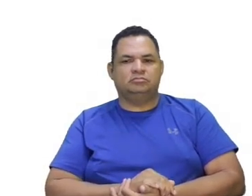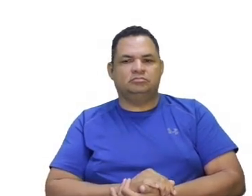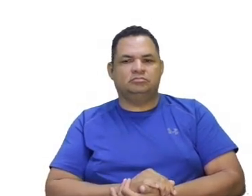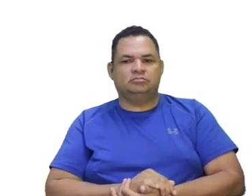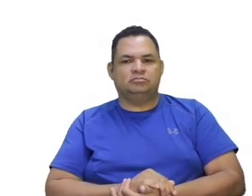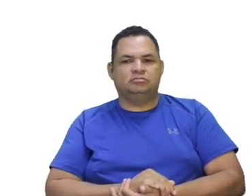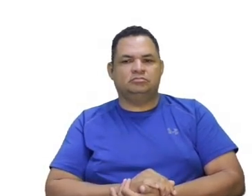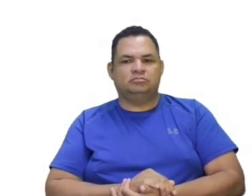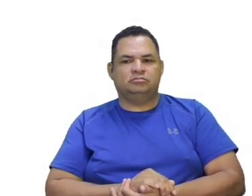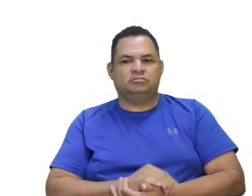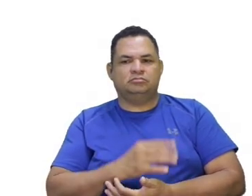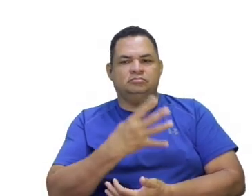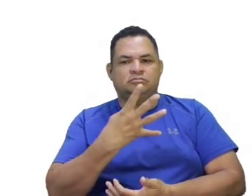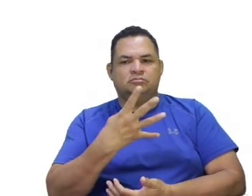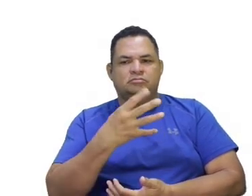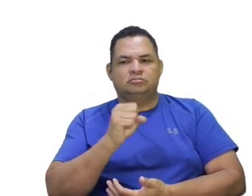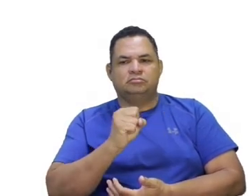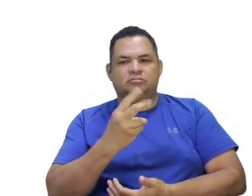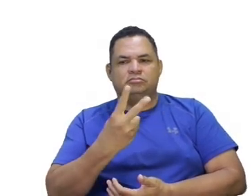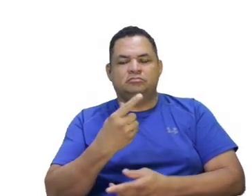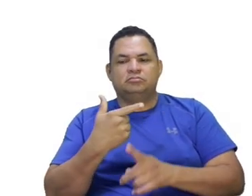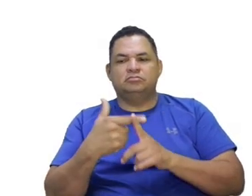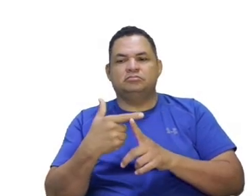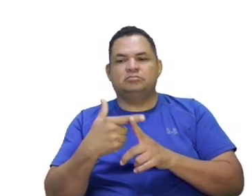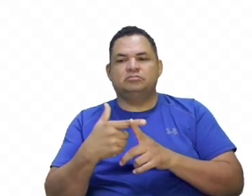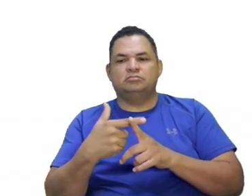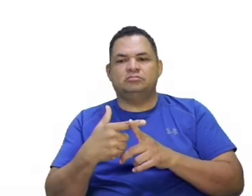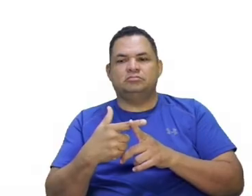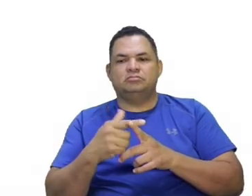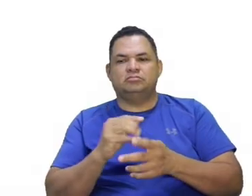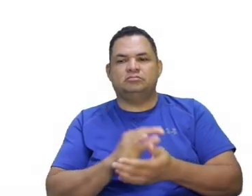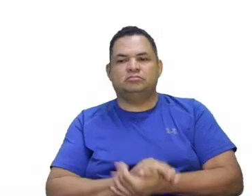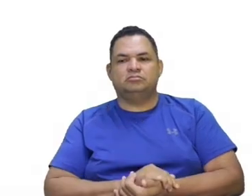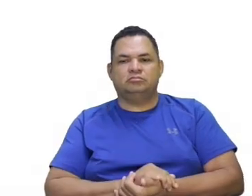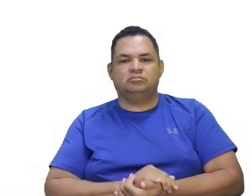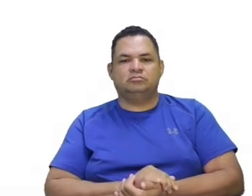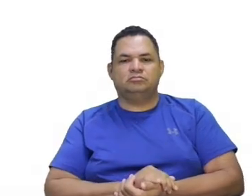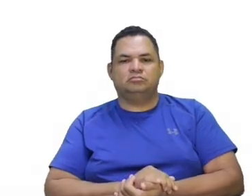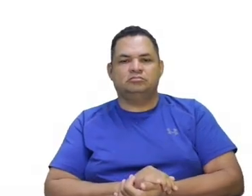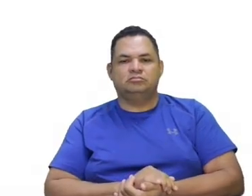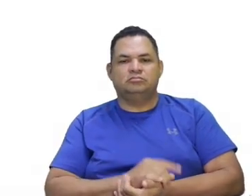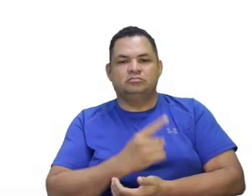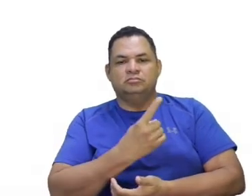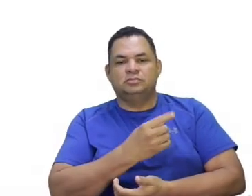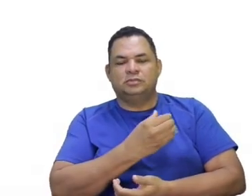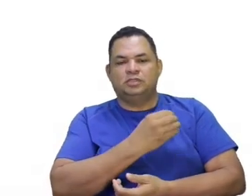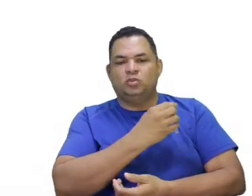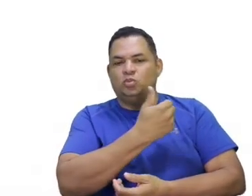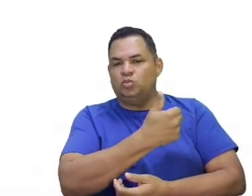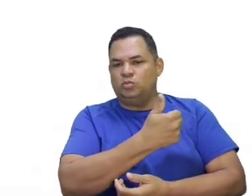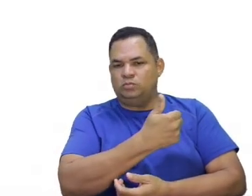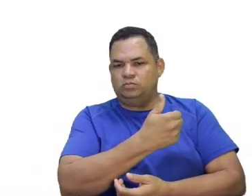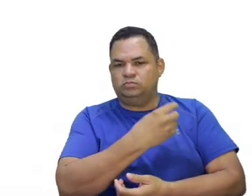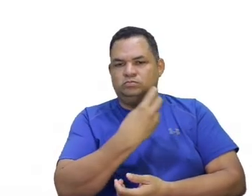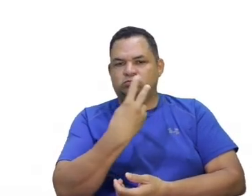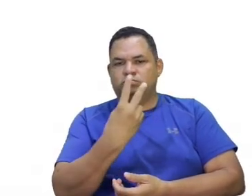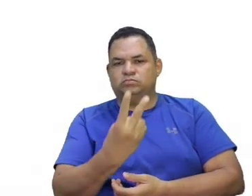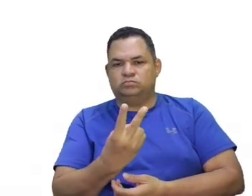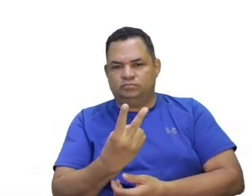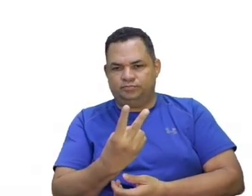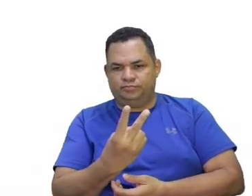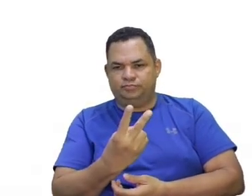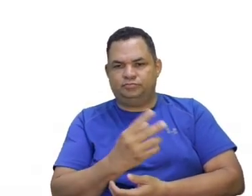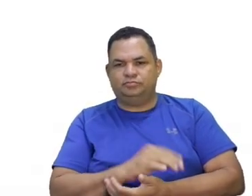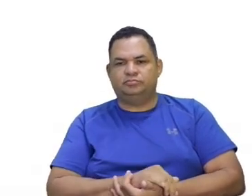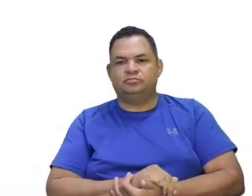essa daqui, ó, 4S2. Por quê? Porque esse aqui é o nível 1, esse aqui